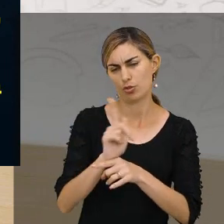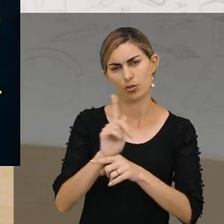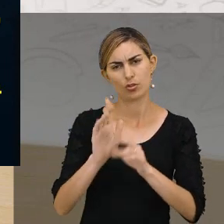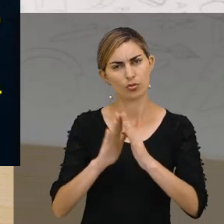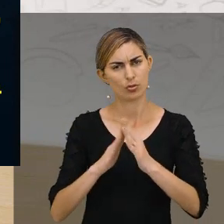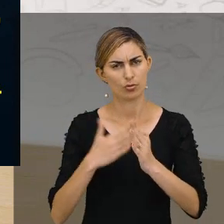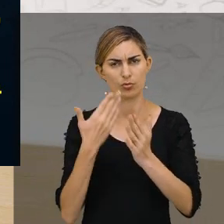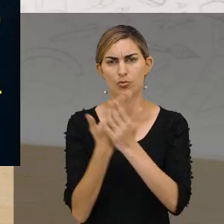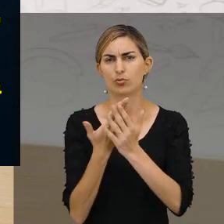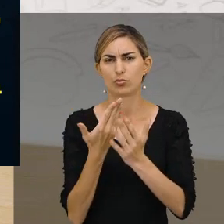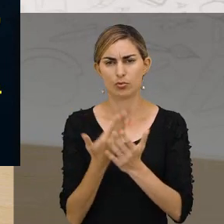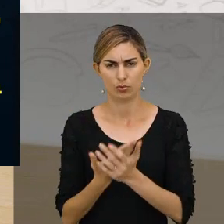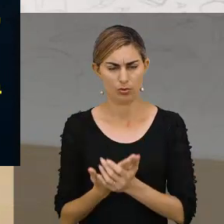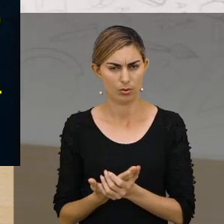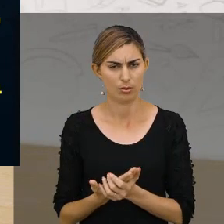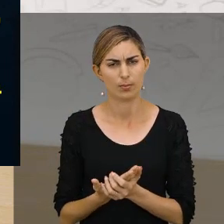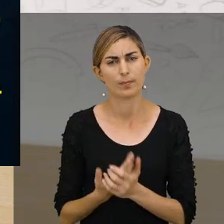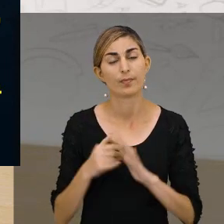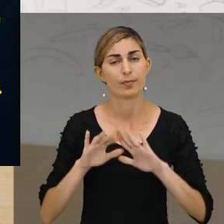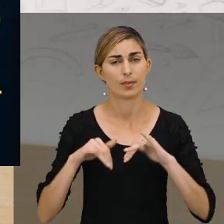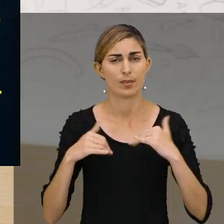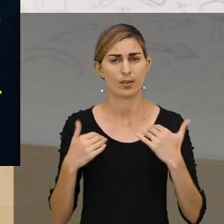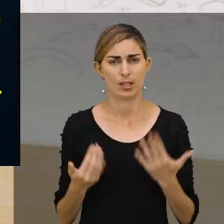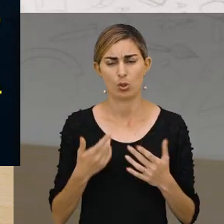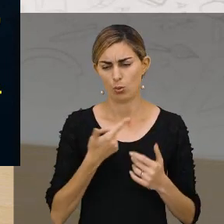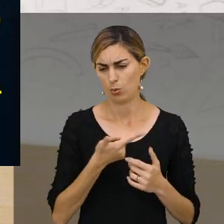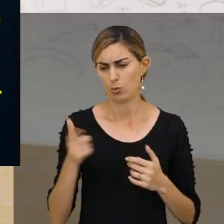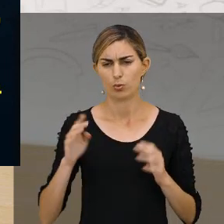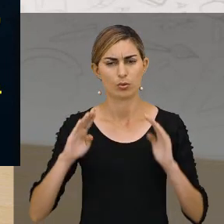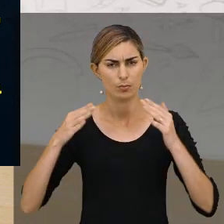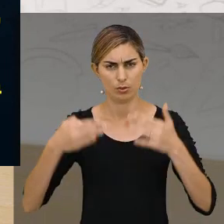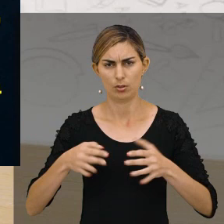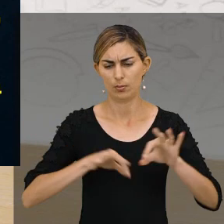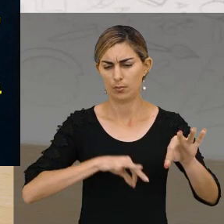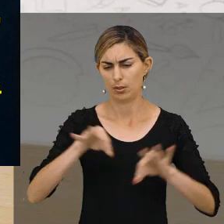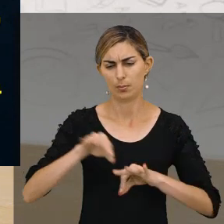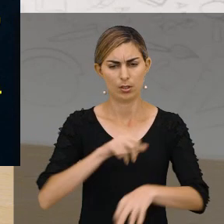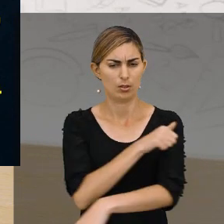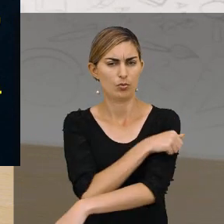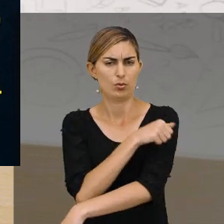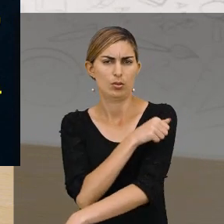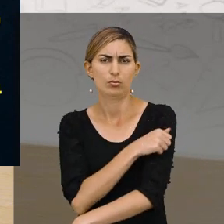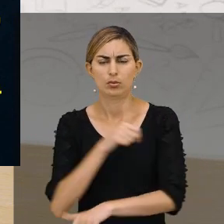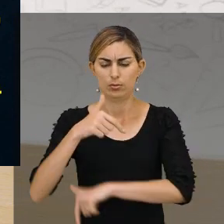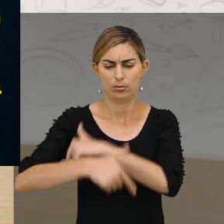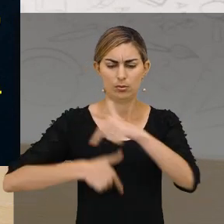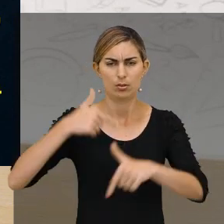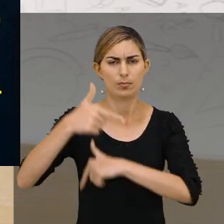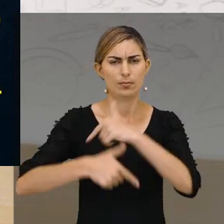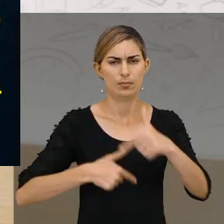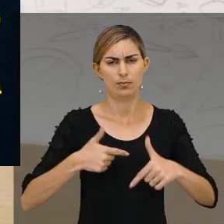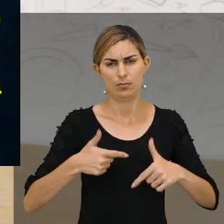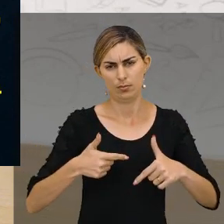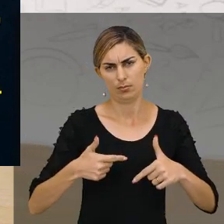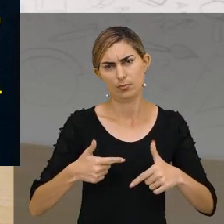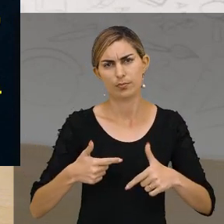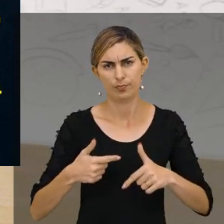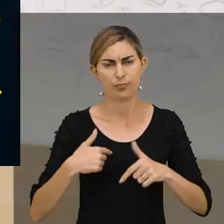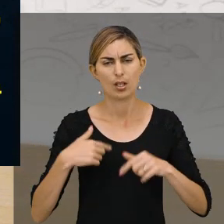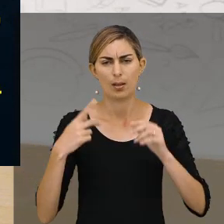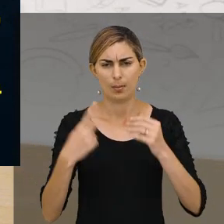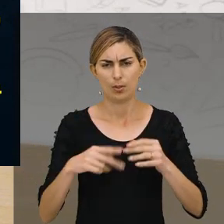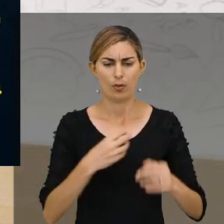gestão escolar deve se ater. Então, um outro objetivo, preparar o alunado para o trabalho,